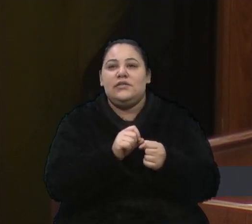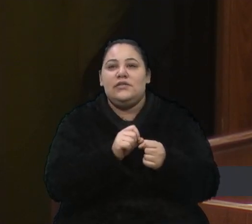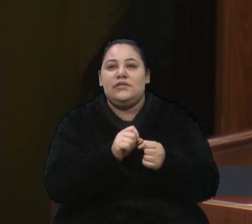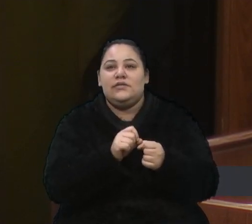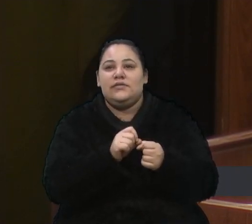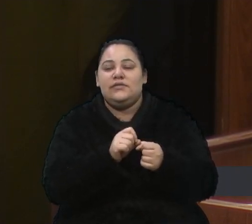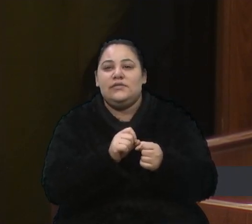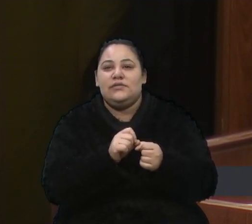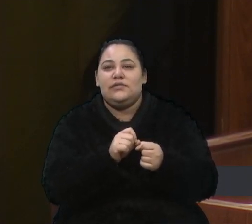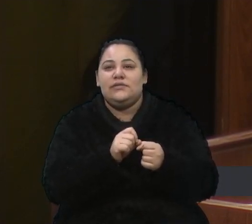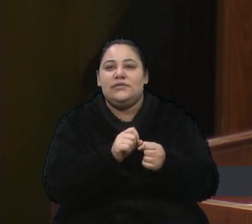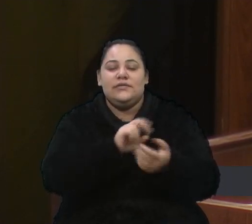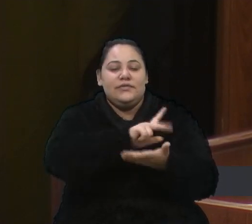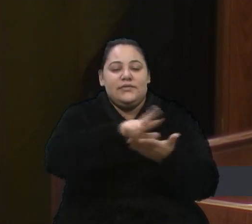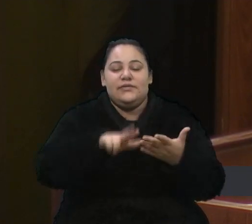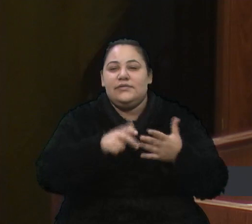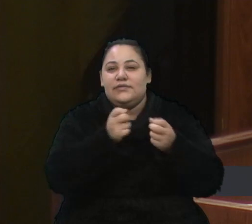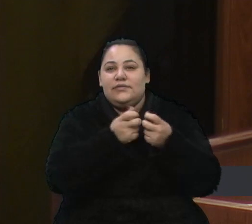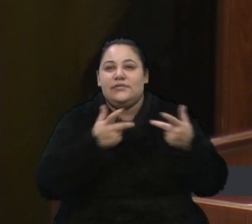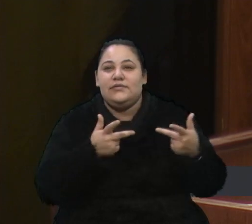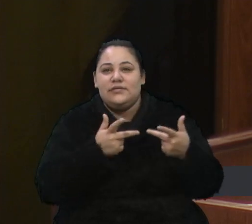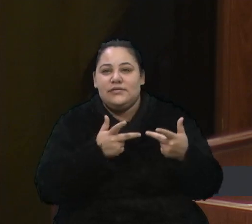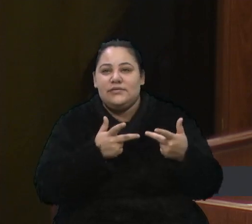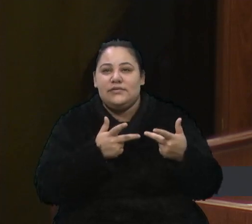os campeonatos, as conquistas.